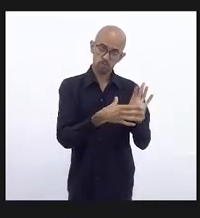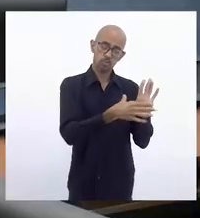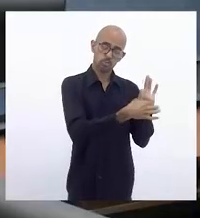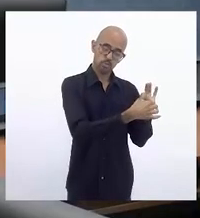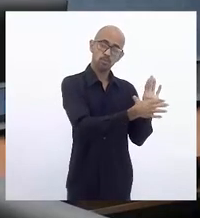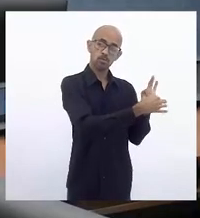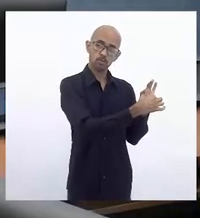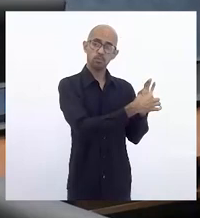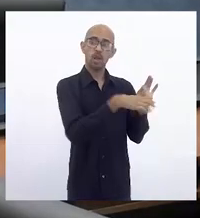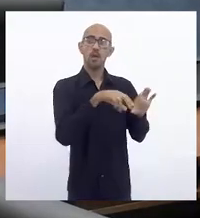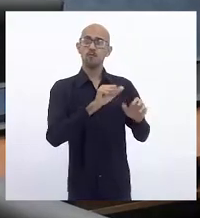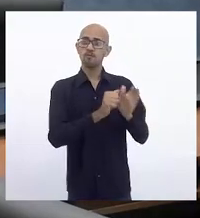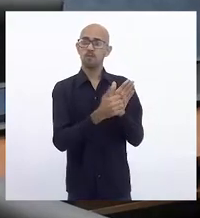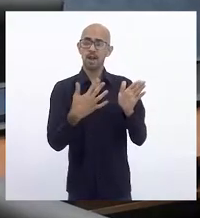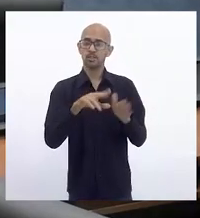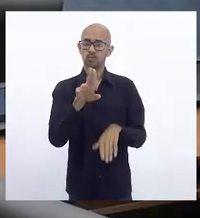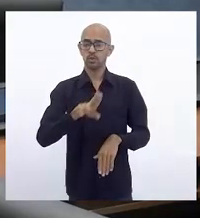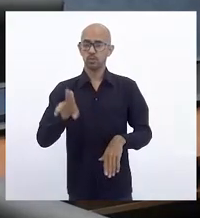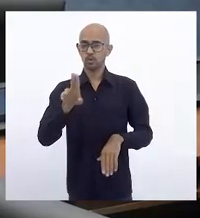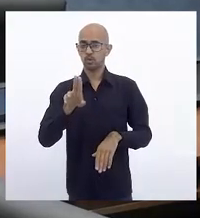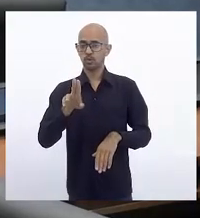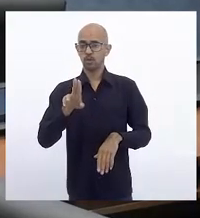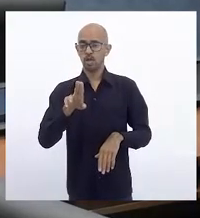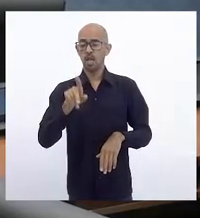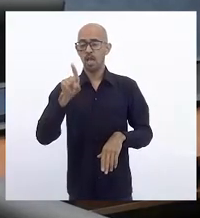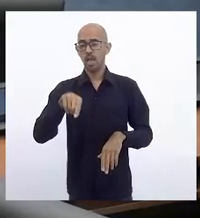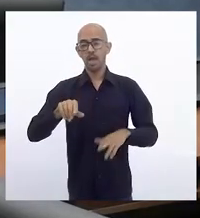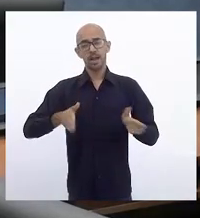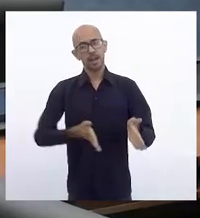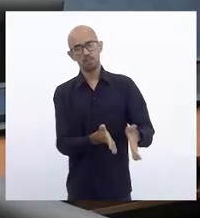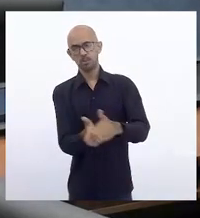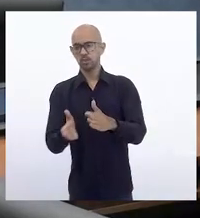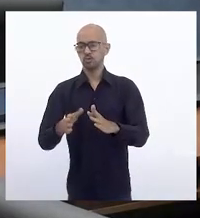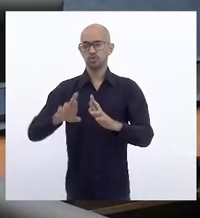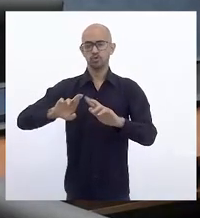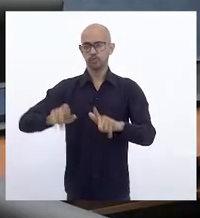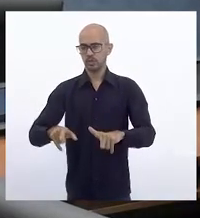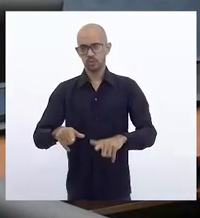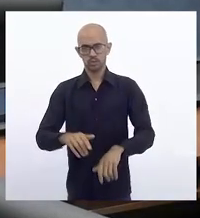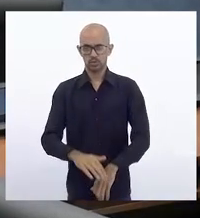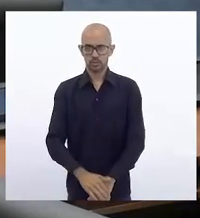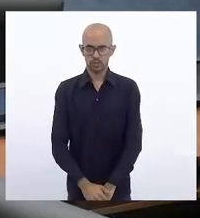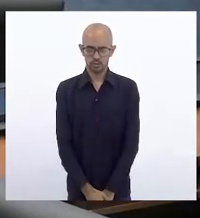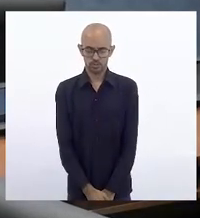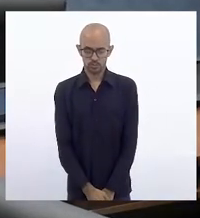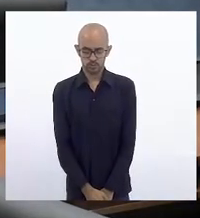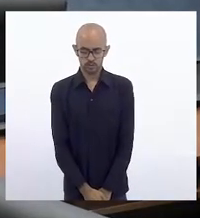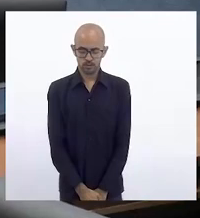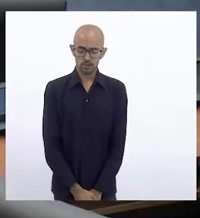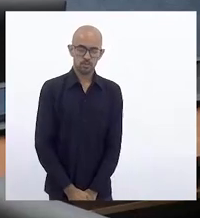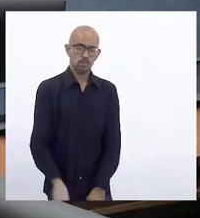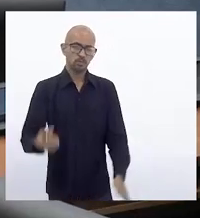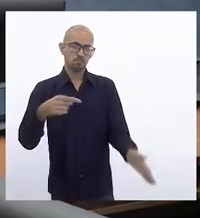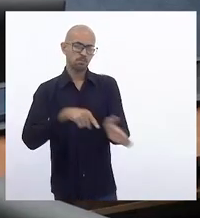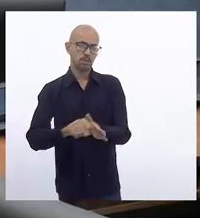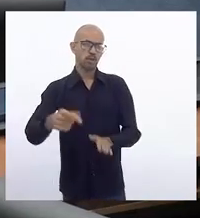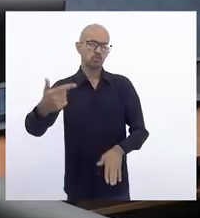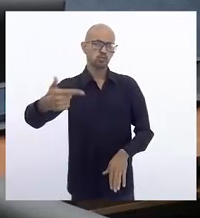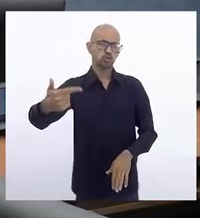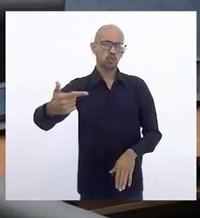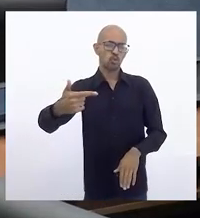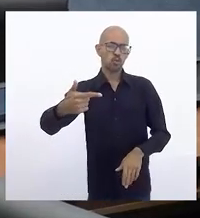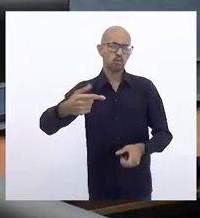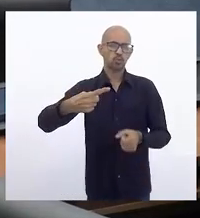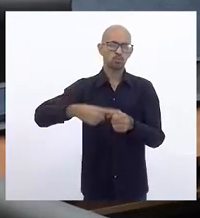os caminhos que são seguidos são caminhos diferenciados. Qual é o segundo maior município do estado do Rio de Janeiro? É